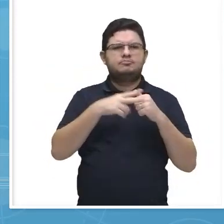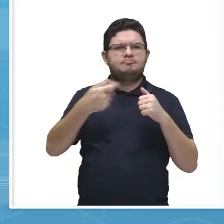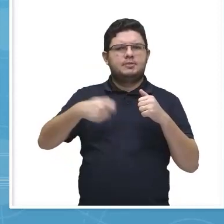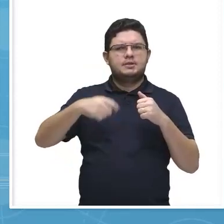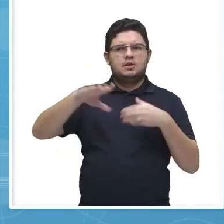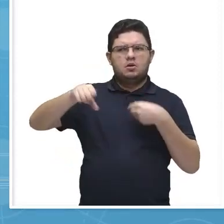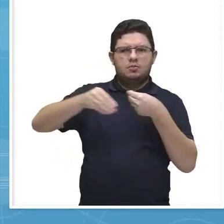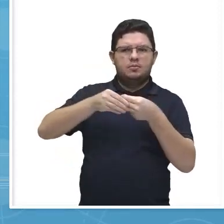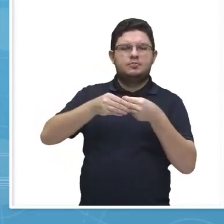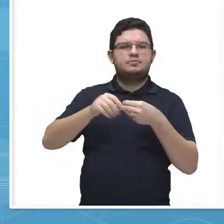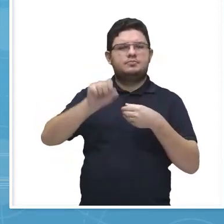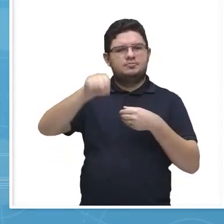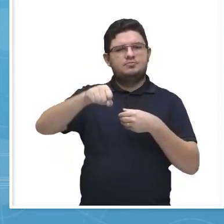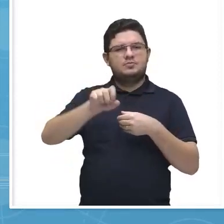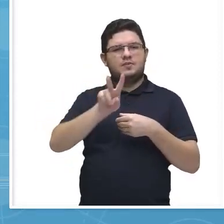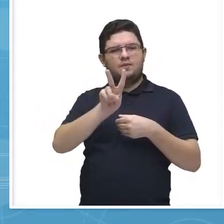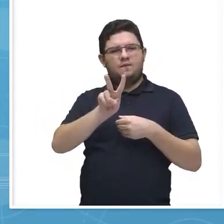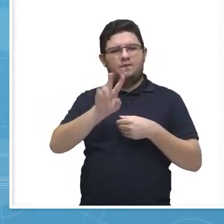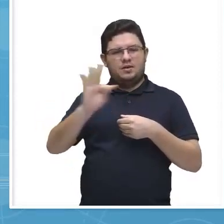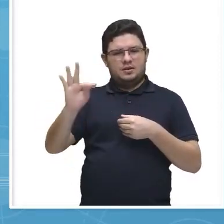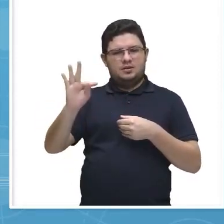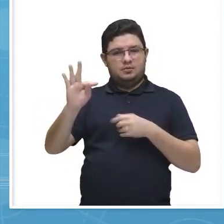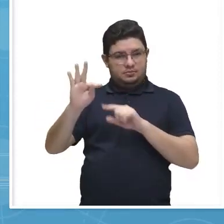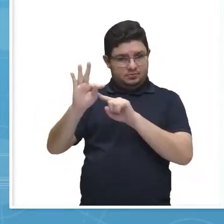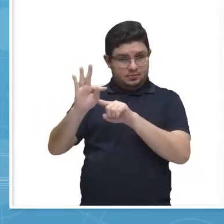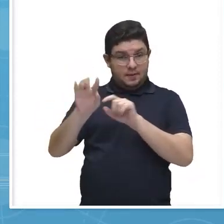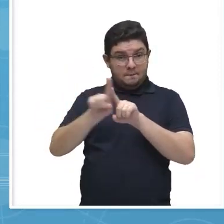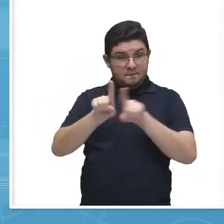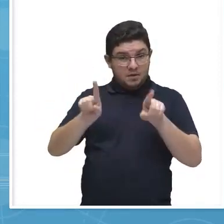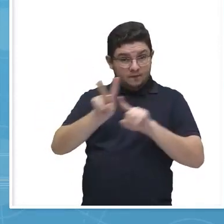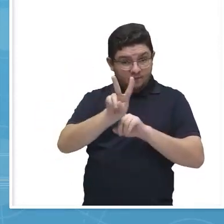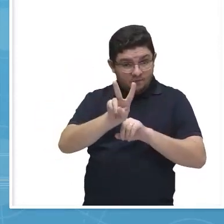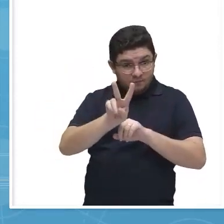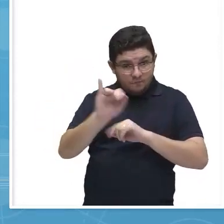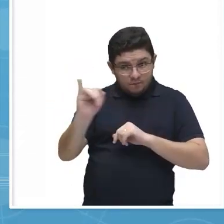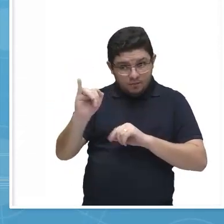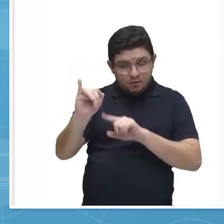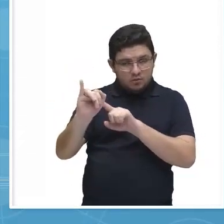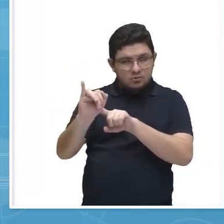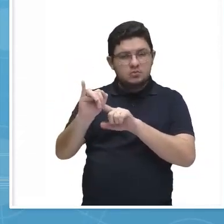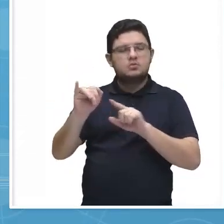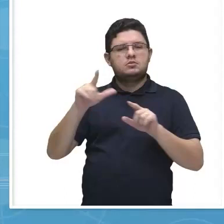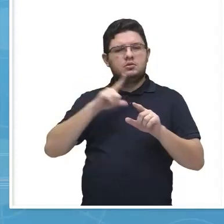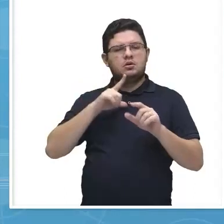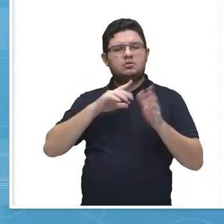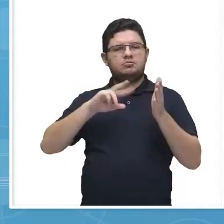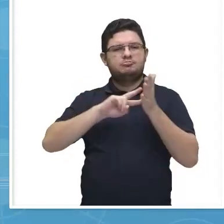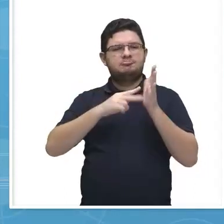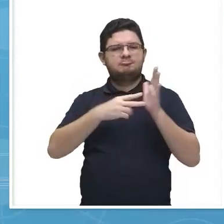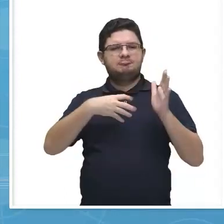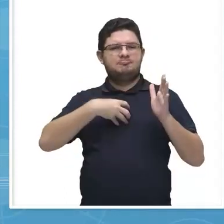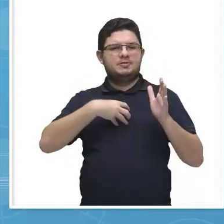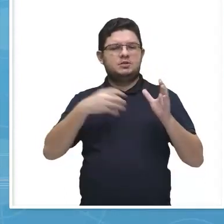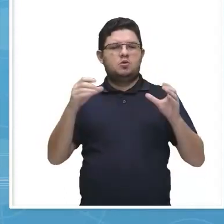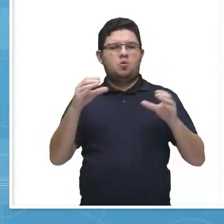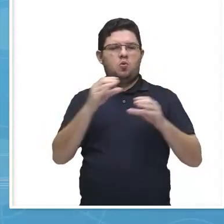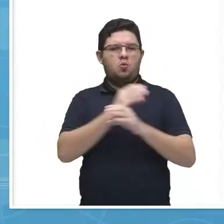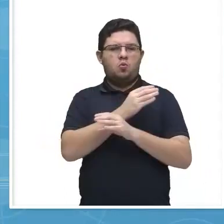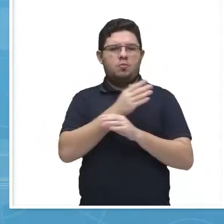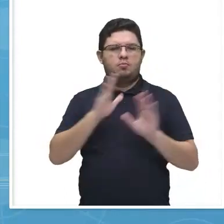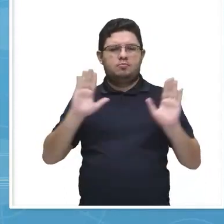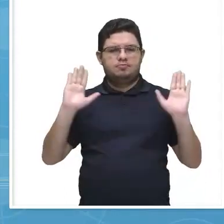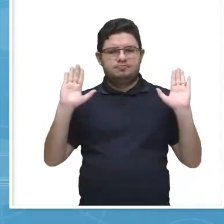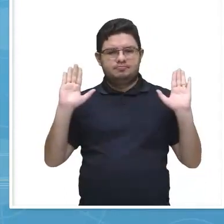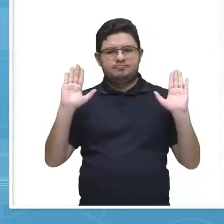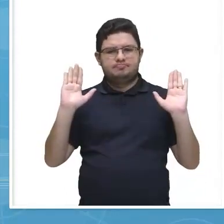Os transitivos. Mas os intransitivos, eles têm o sentido, a sua predicação completa. Então,